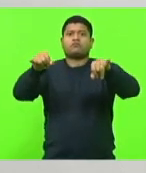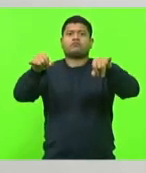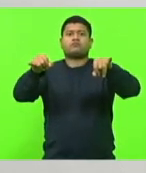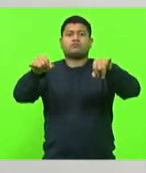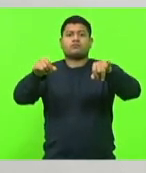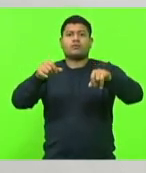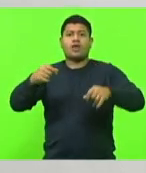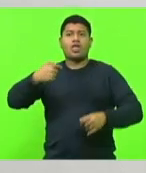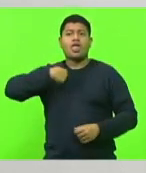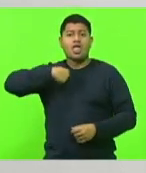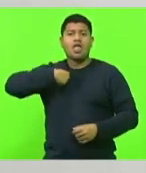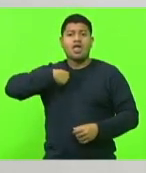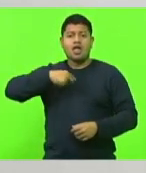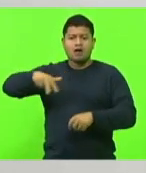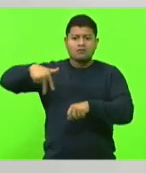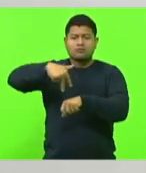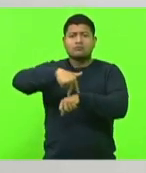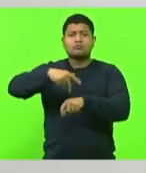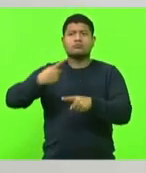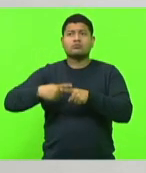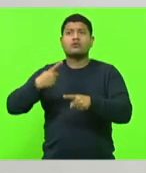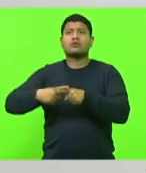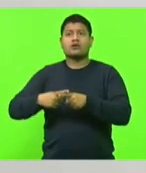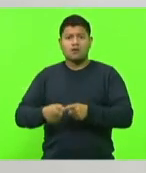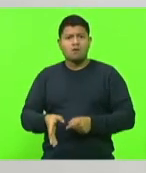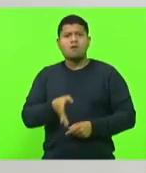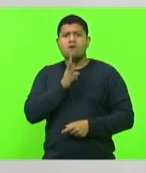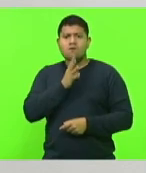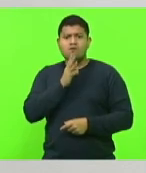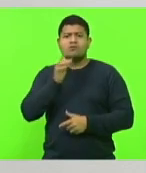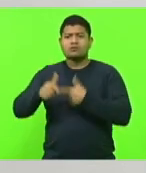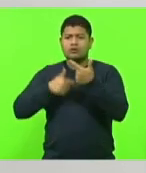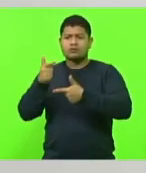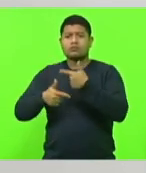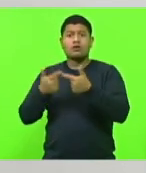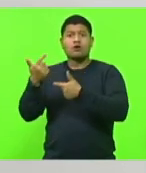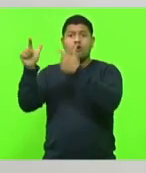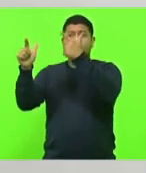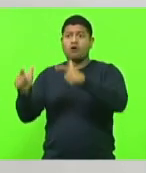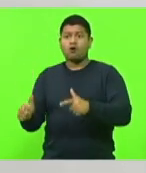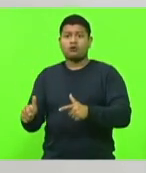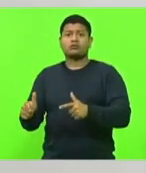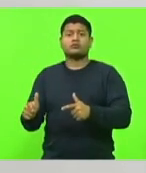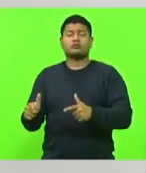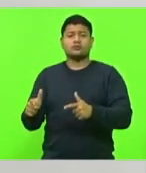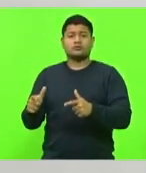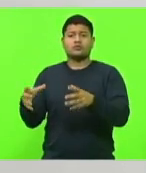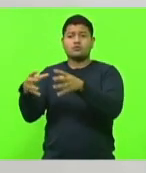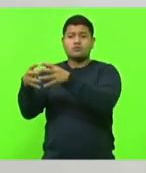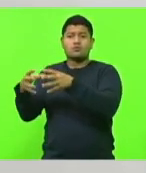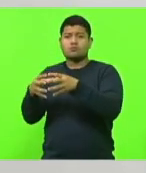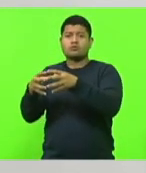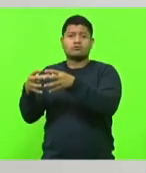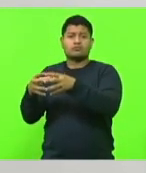Eu falo isso daqui porque eu conheço o trabalho das outras polícias, das outras guardas municipais.